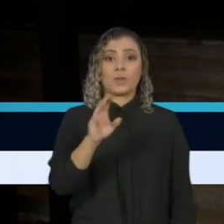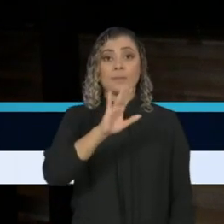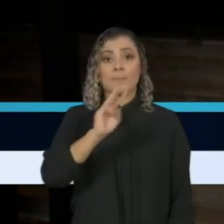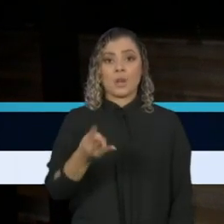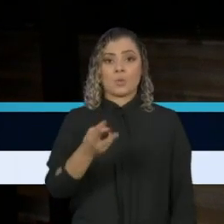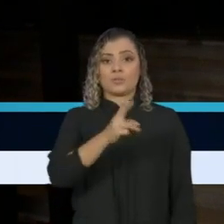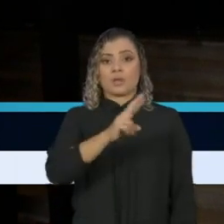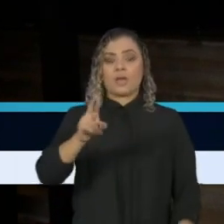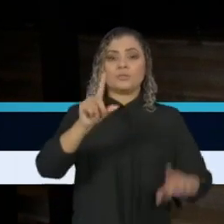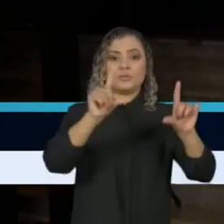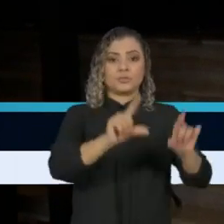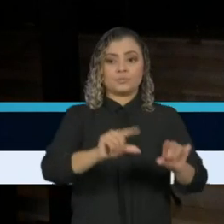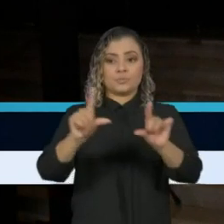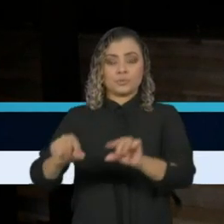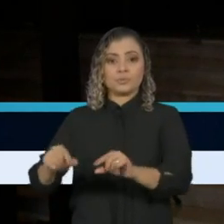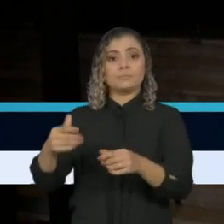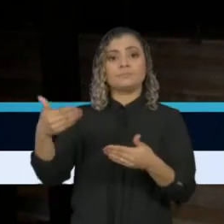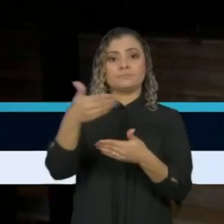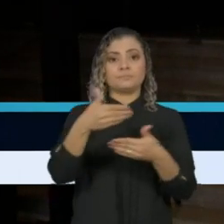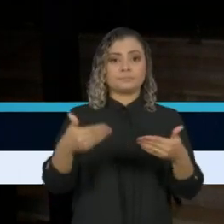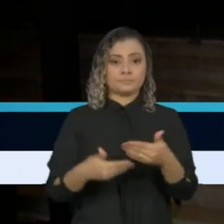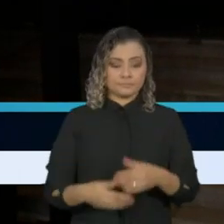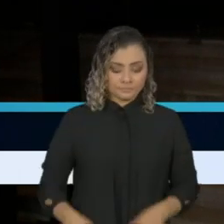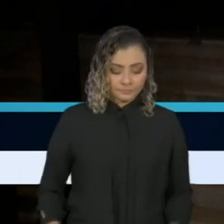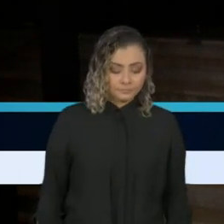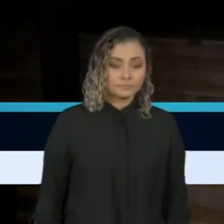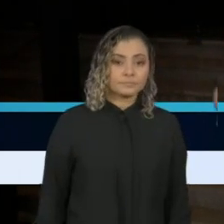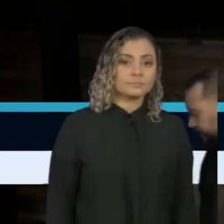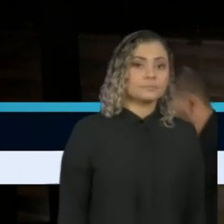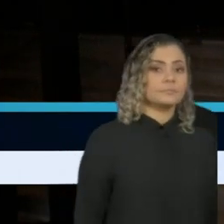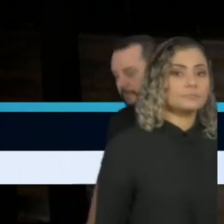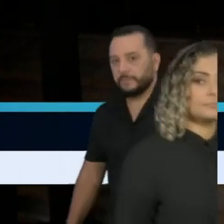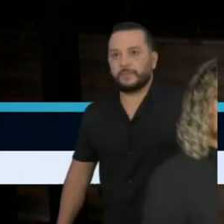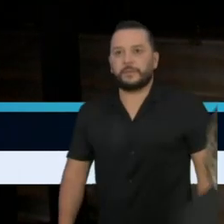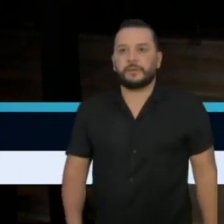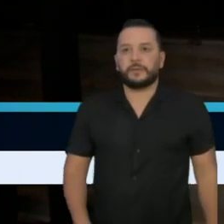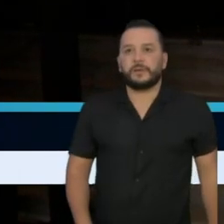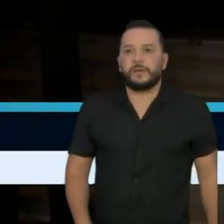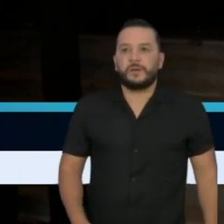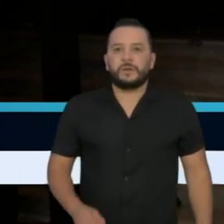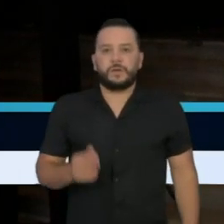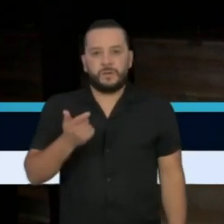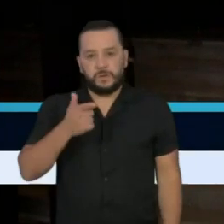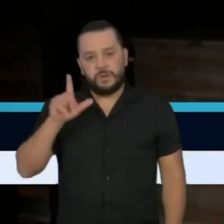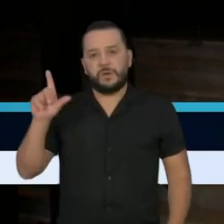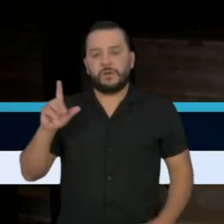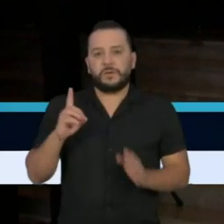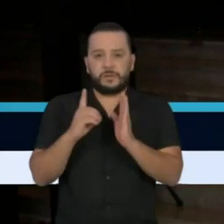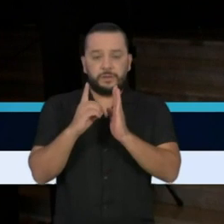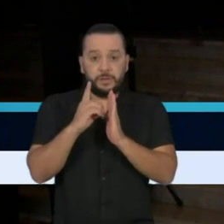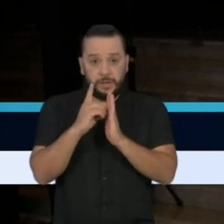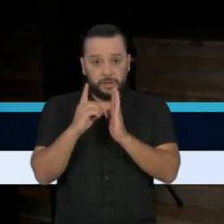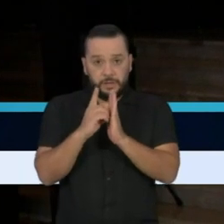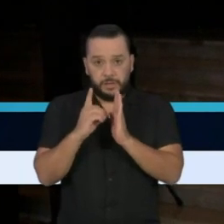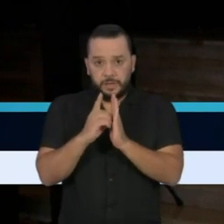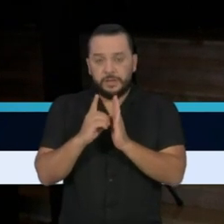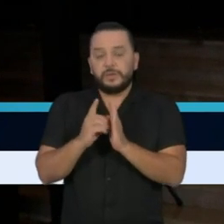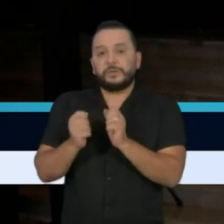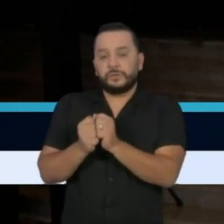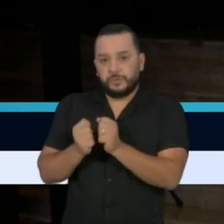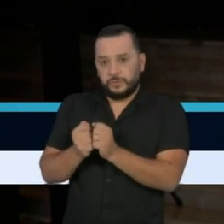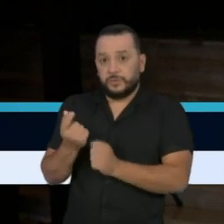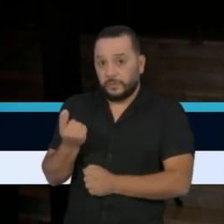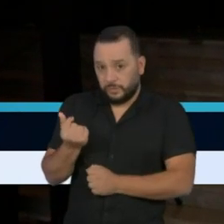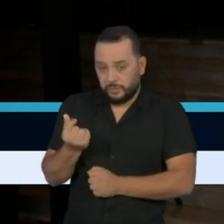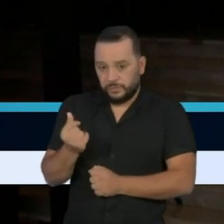milhões de reais nessas áreas. O próximo, por favor. Um outro decreto ao lado do de custeio, que suspende novas despesas,